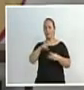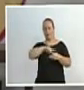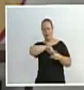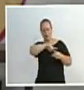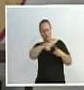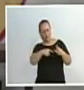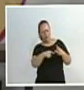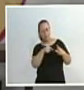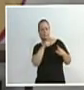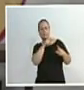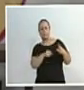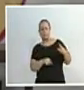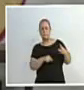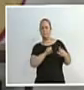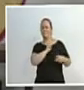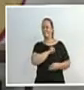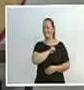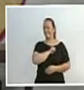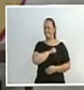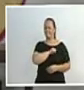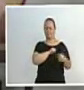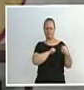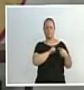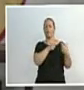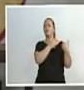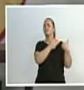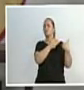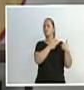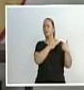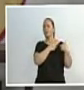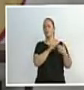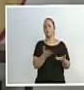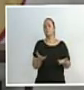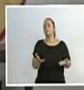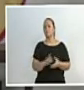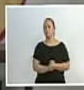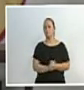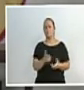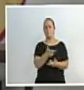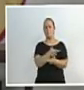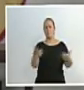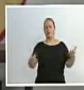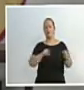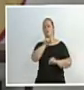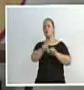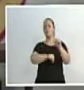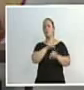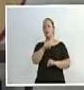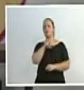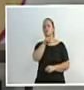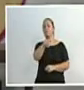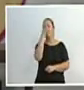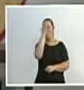crueldade, cujo maior responsável é a maioria dos canalhas que são inquilinos do